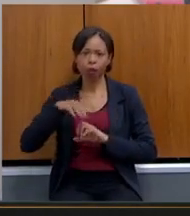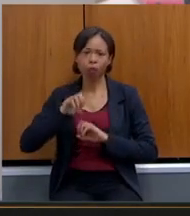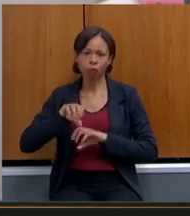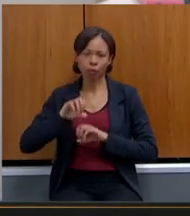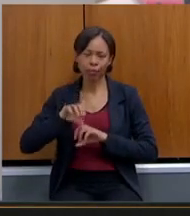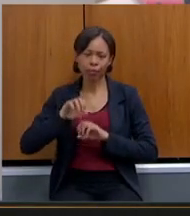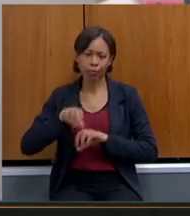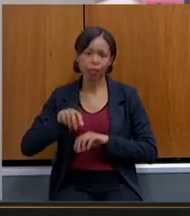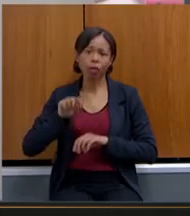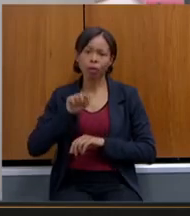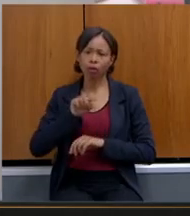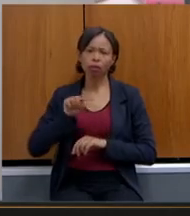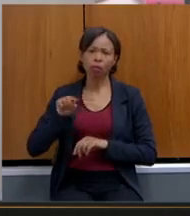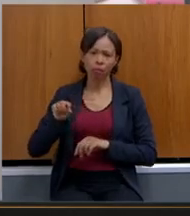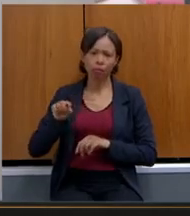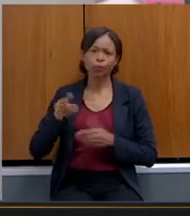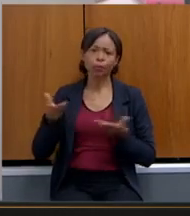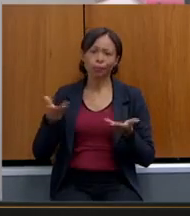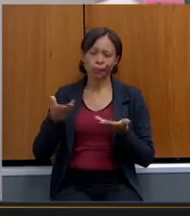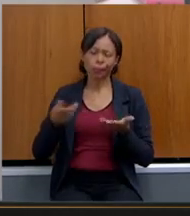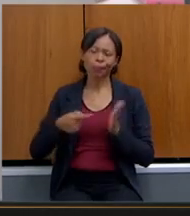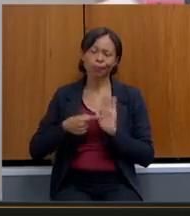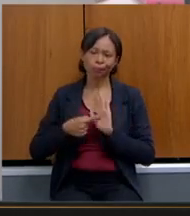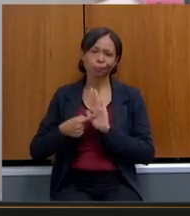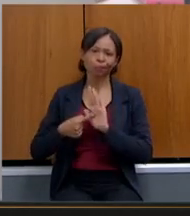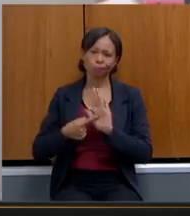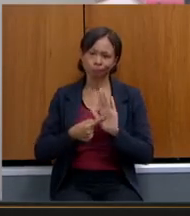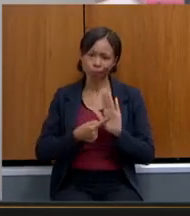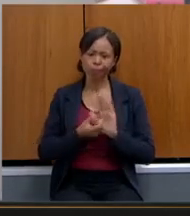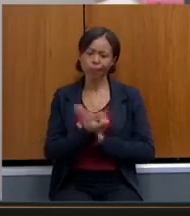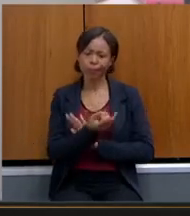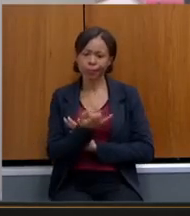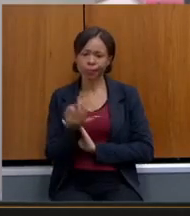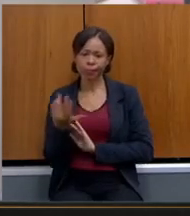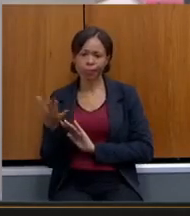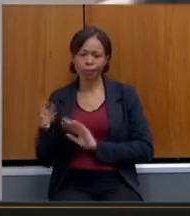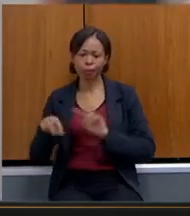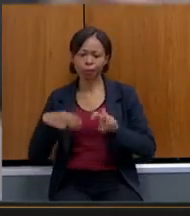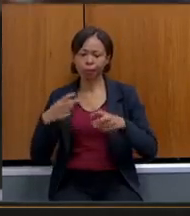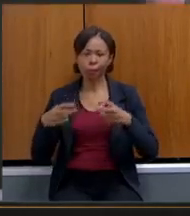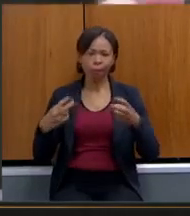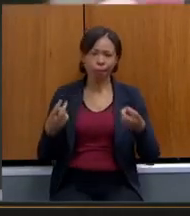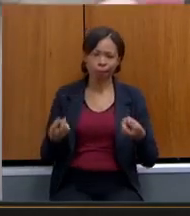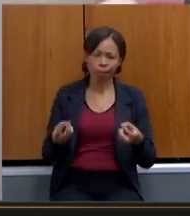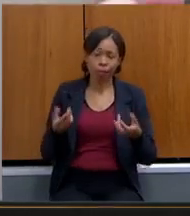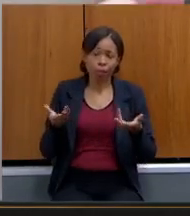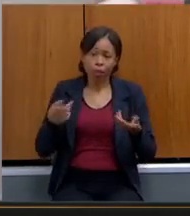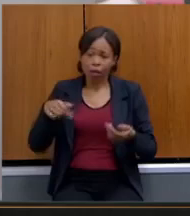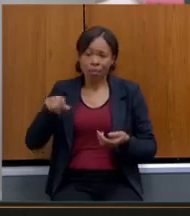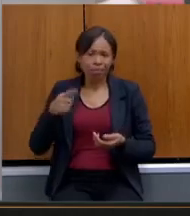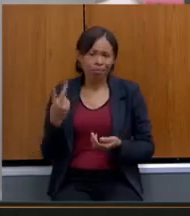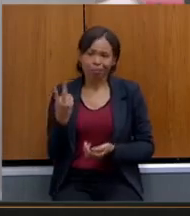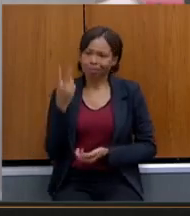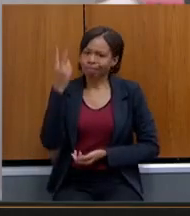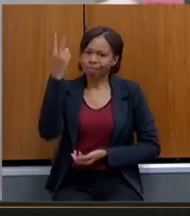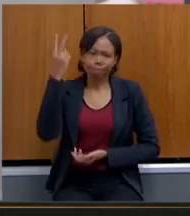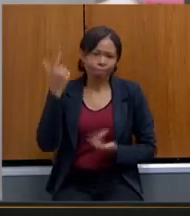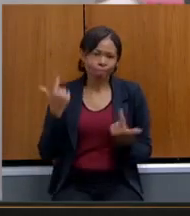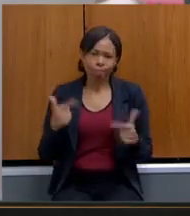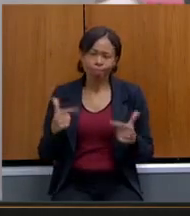todos os indicadores que hoje existem que escutam muito pouco ou quase nada sobre políticas de valorização